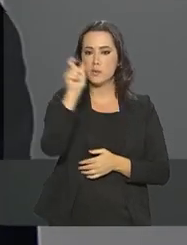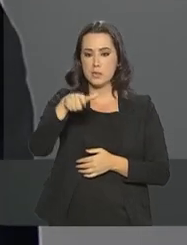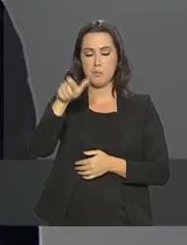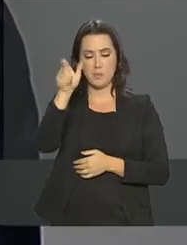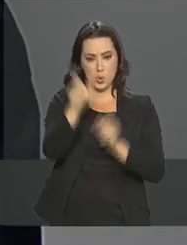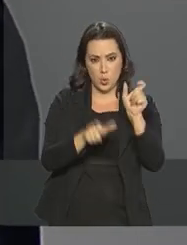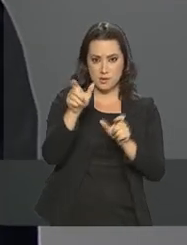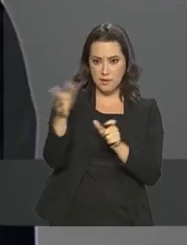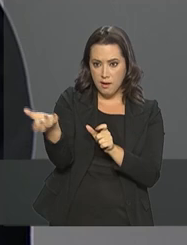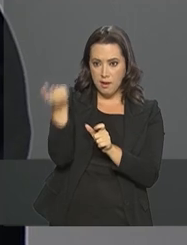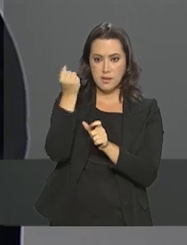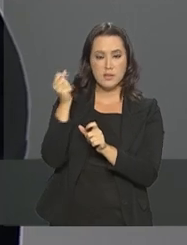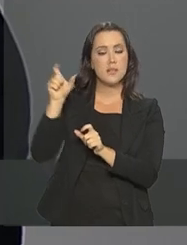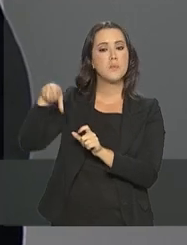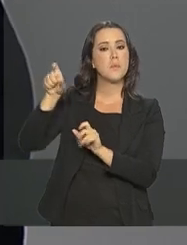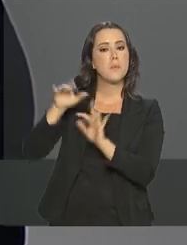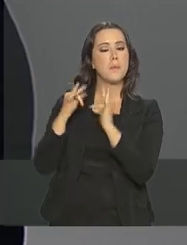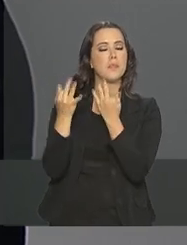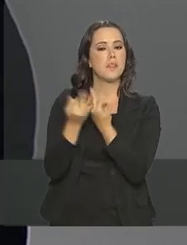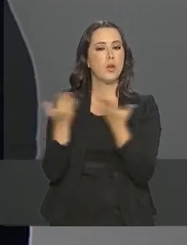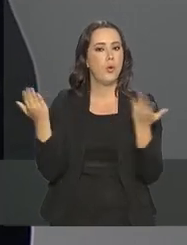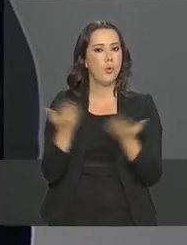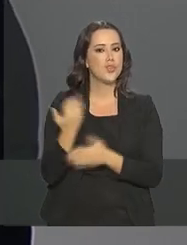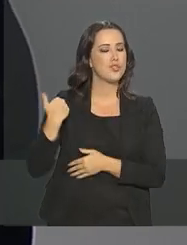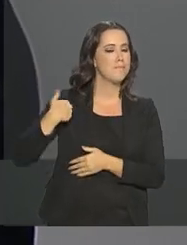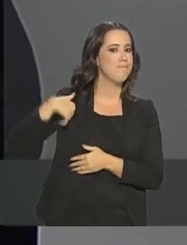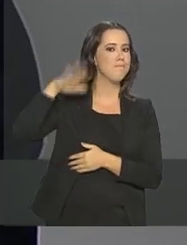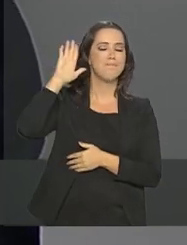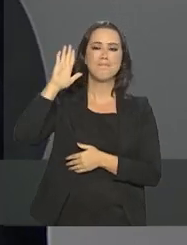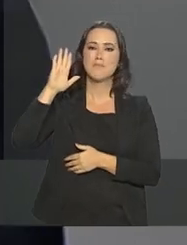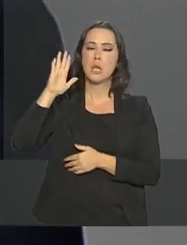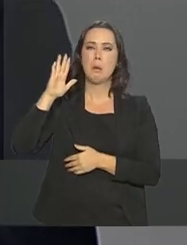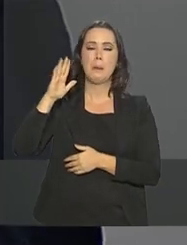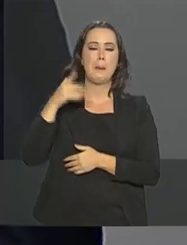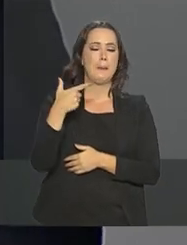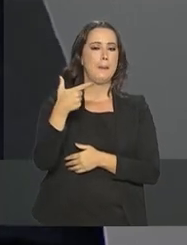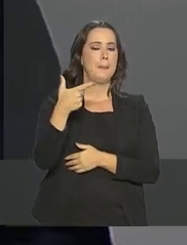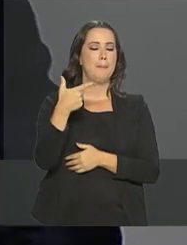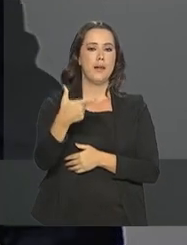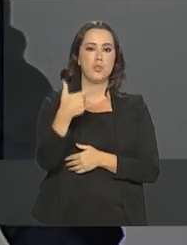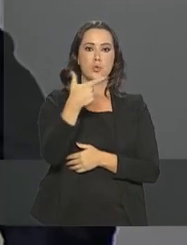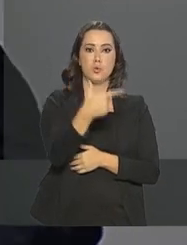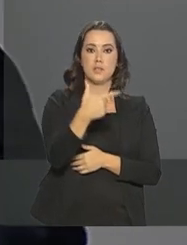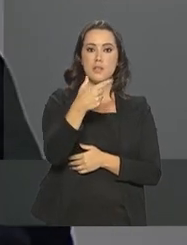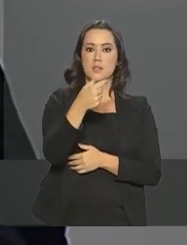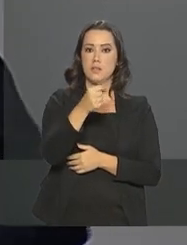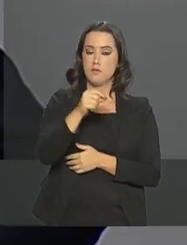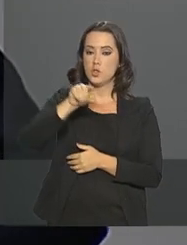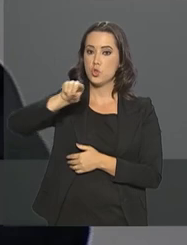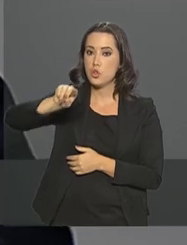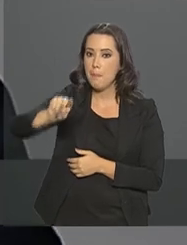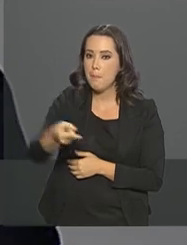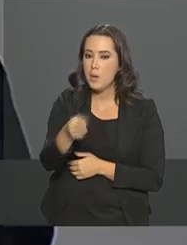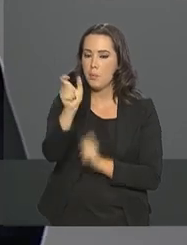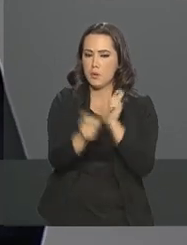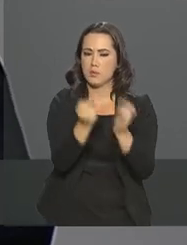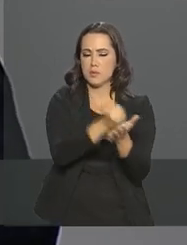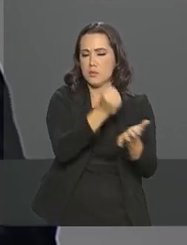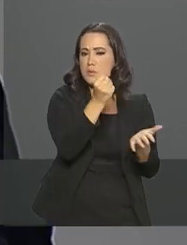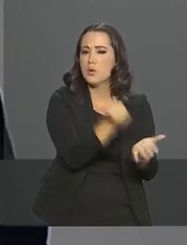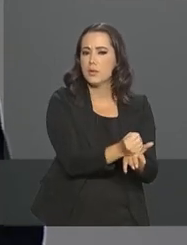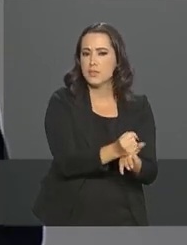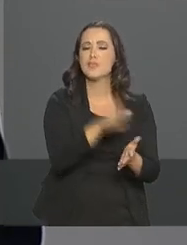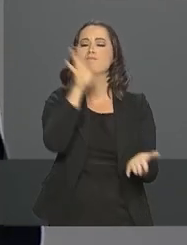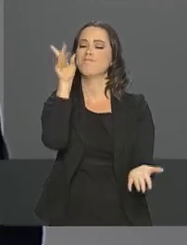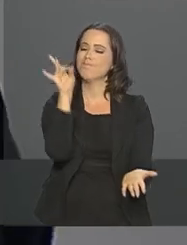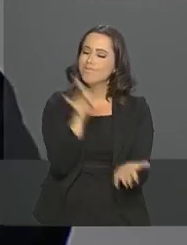família é que hoje e já ultrapassa 220 mil contratações que a verdadeira inclusão